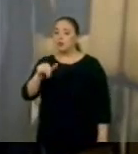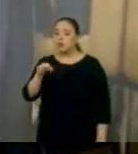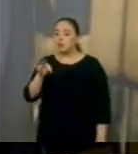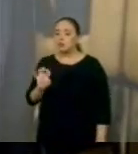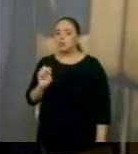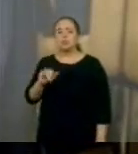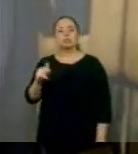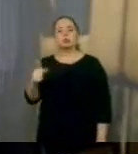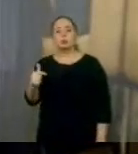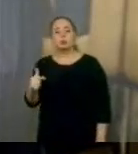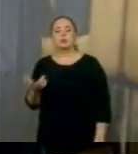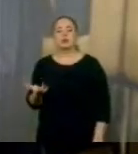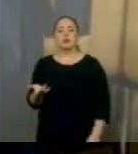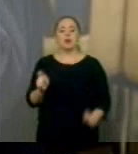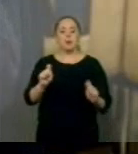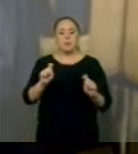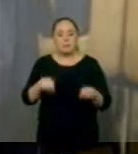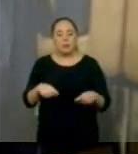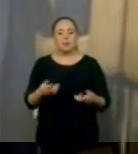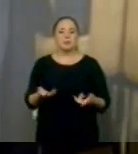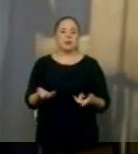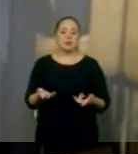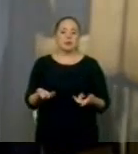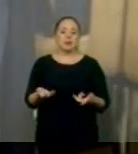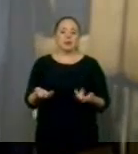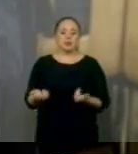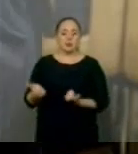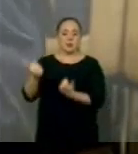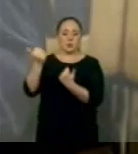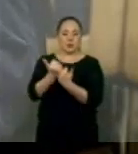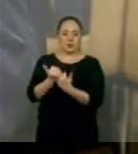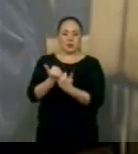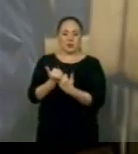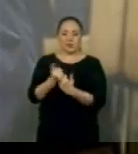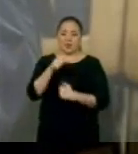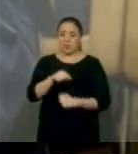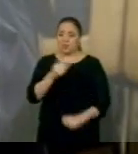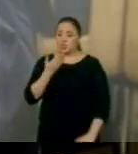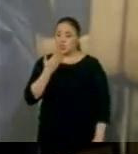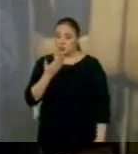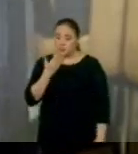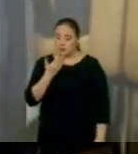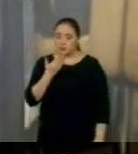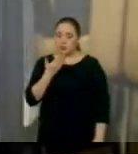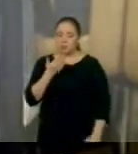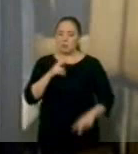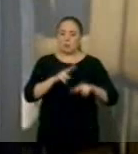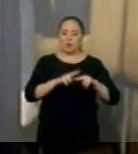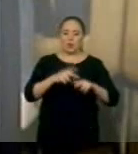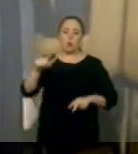nem havendo a possibilidade, portanto, de substituí-la por uma prisão